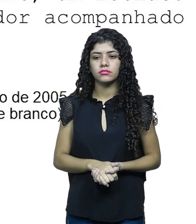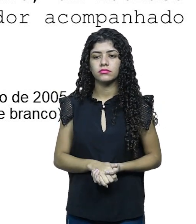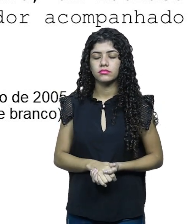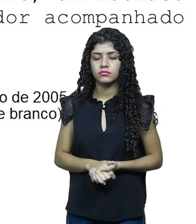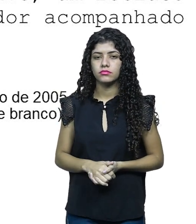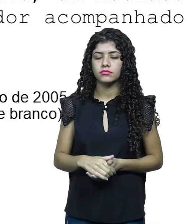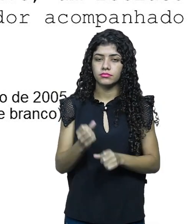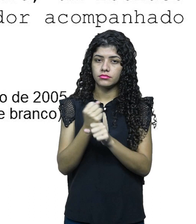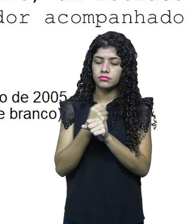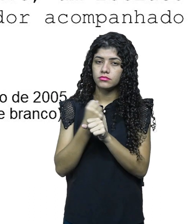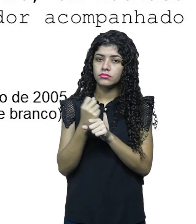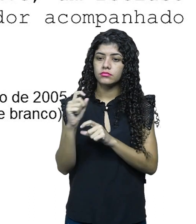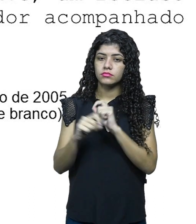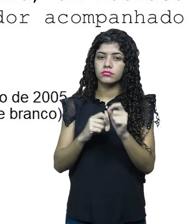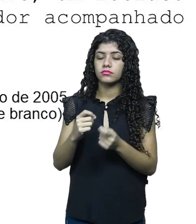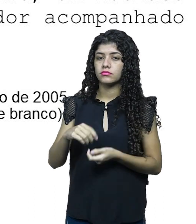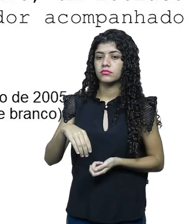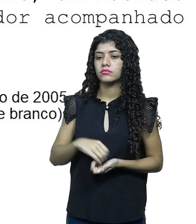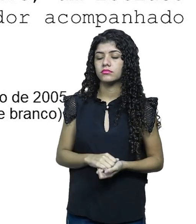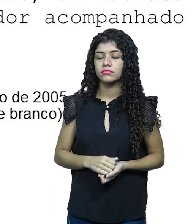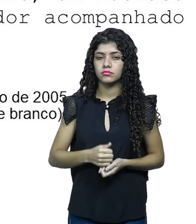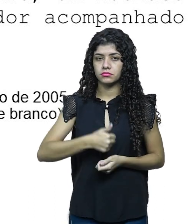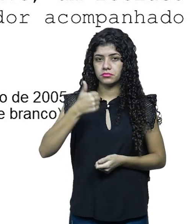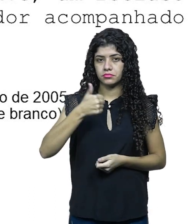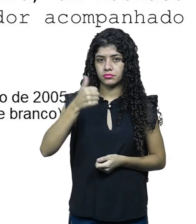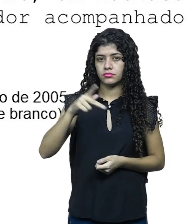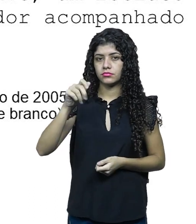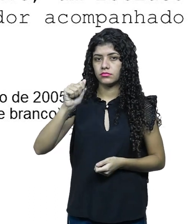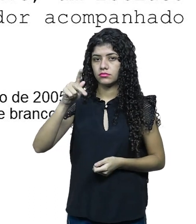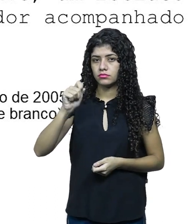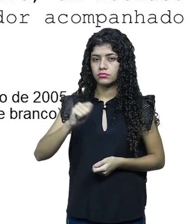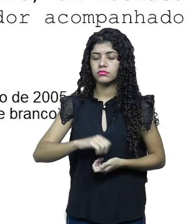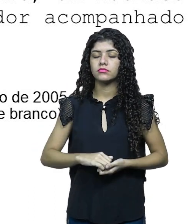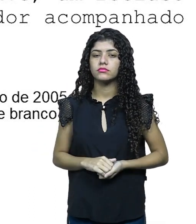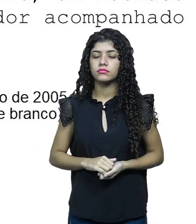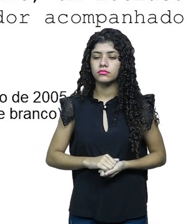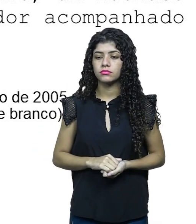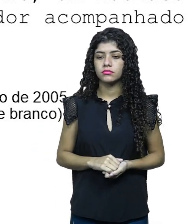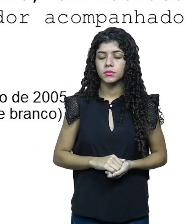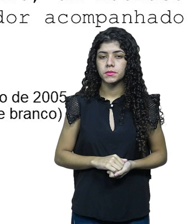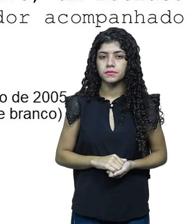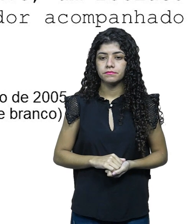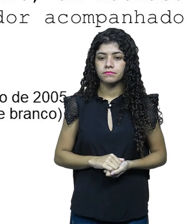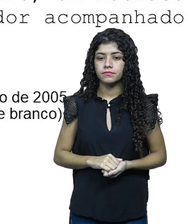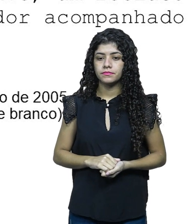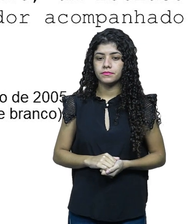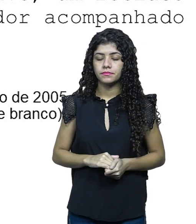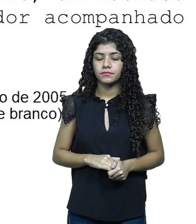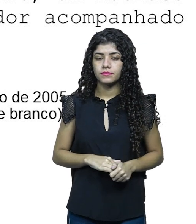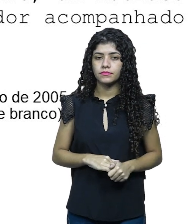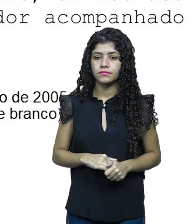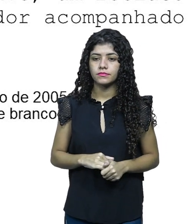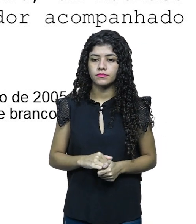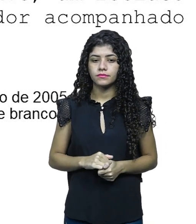do Papa Bento, do primeiro Papa que aparece no segundo Papa, que é o Papa Bento, que o primeiro, no caso, no contexto do filme que aparece, é João